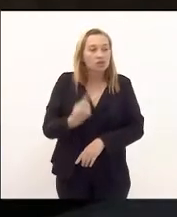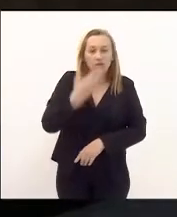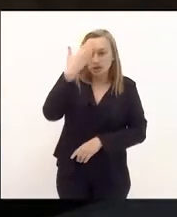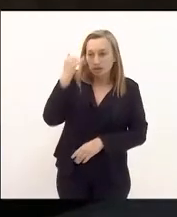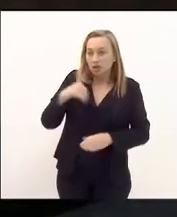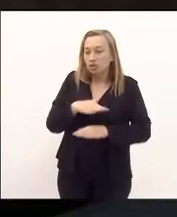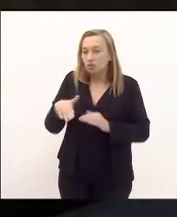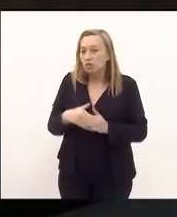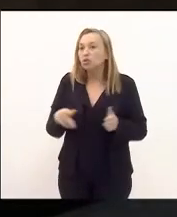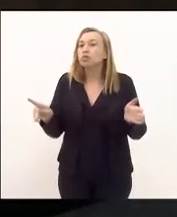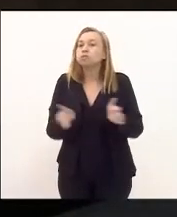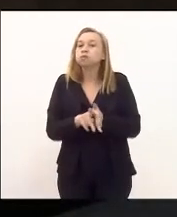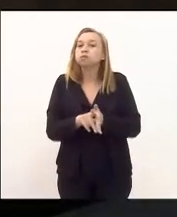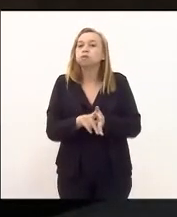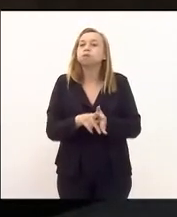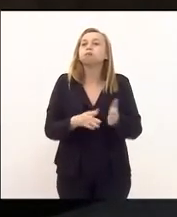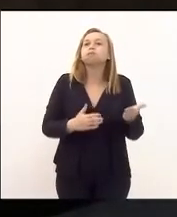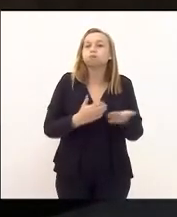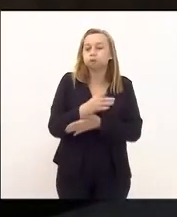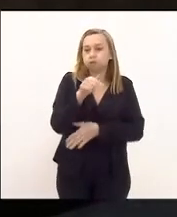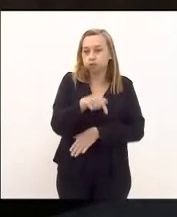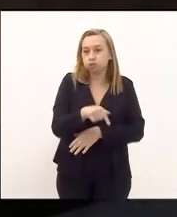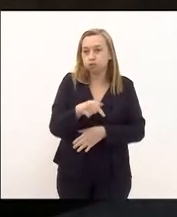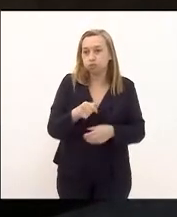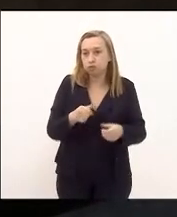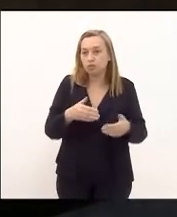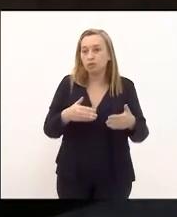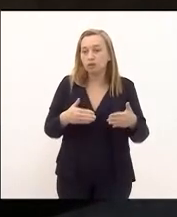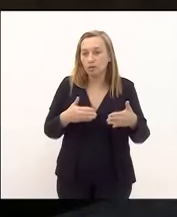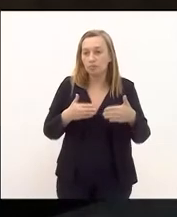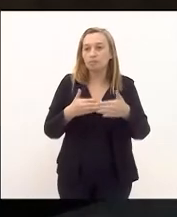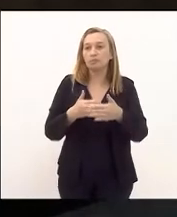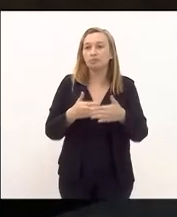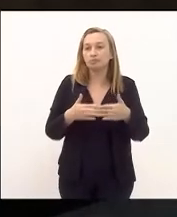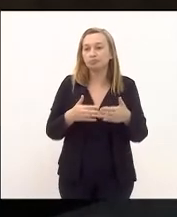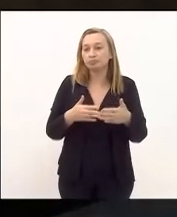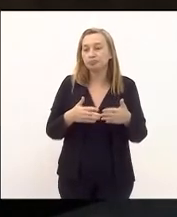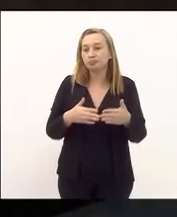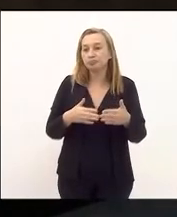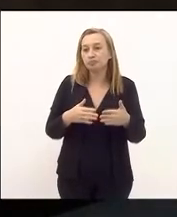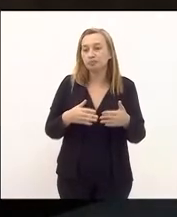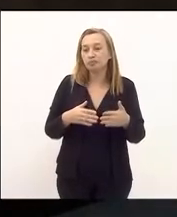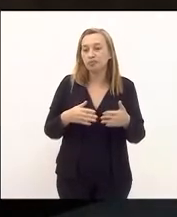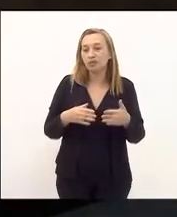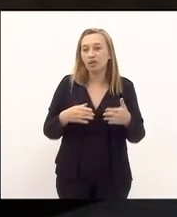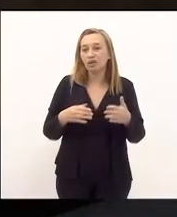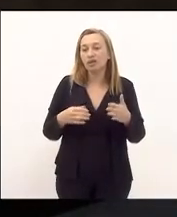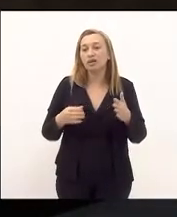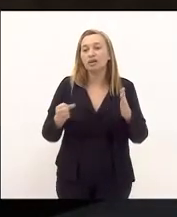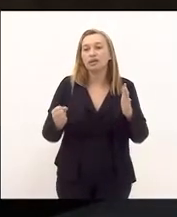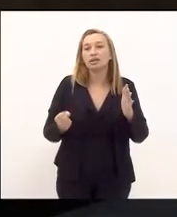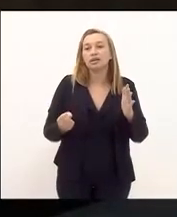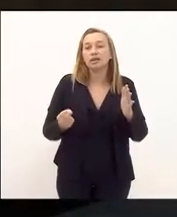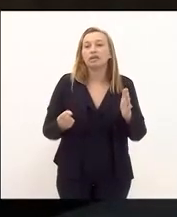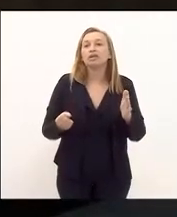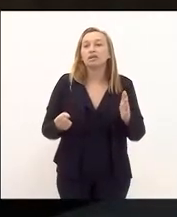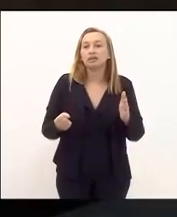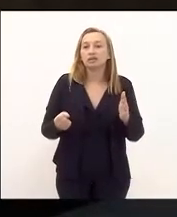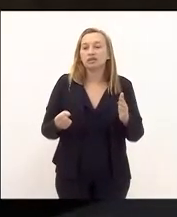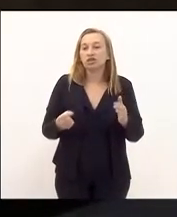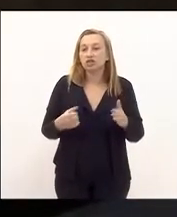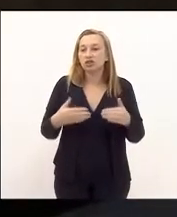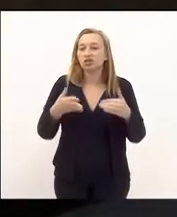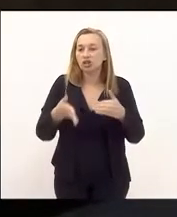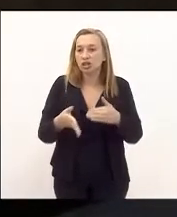os projetos que aqui votamos impactam de maneira concreta na vida das pessoas. Então, esse